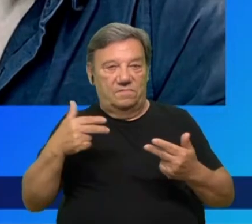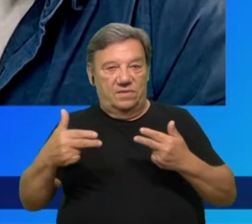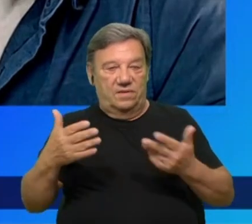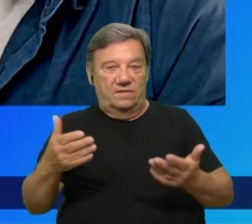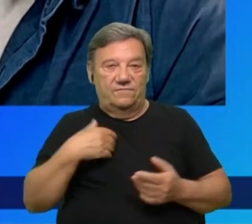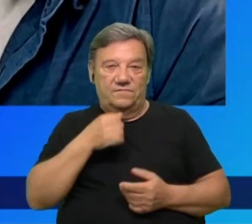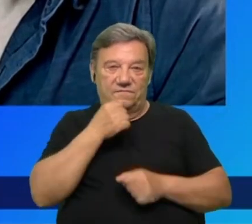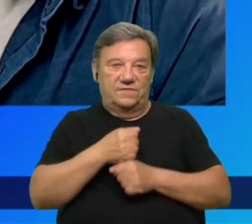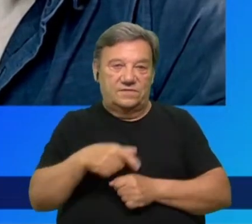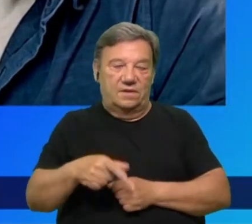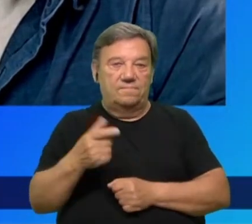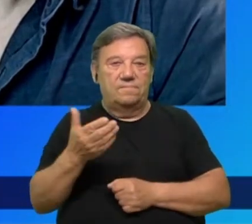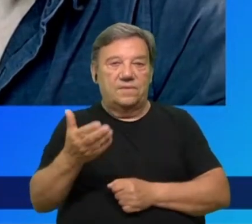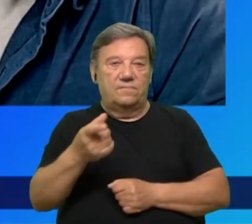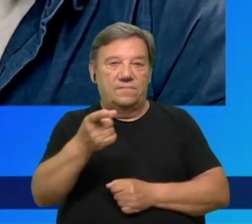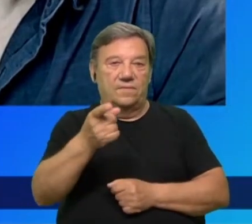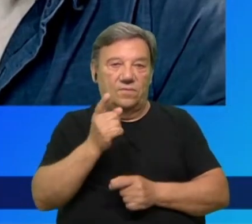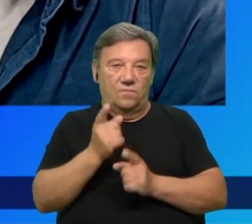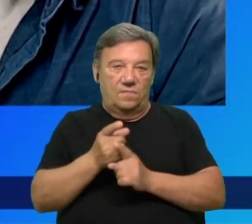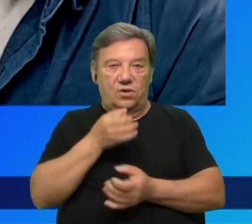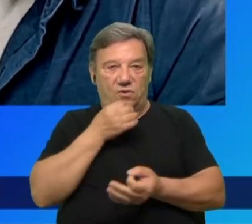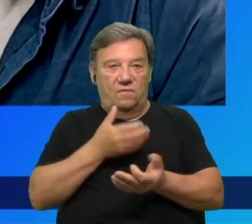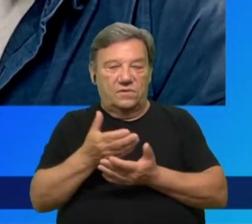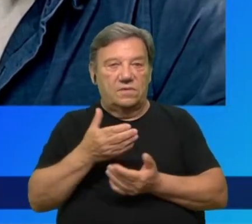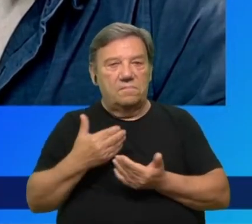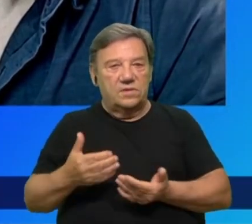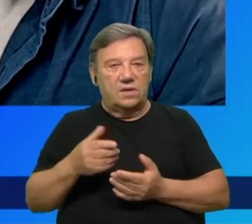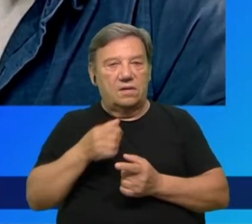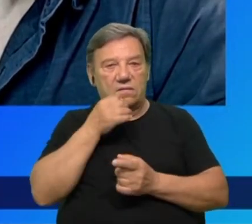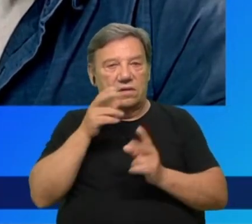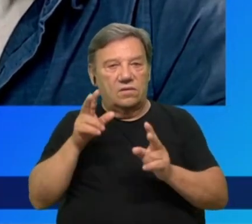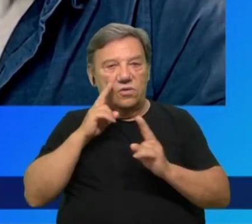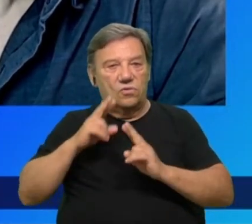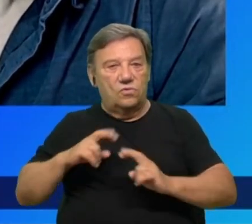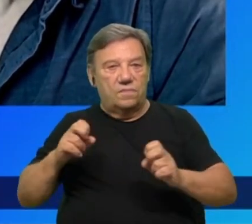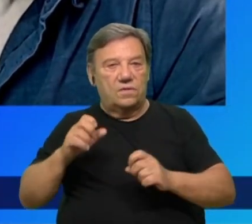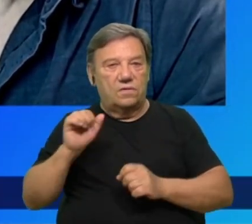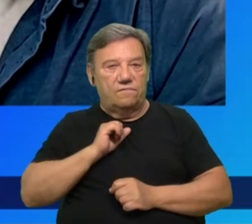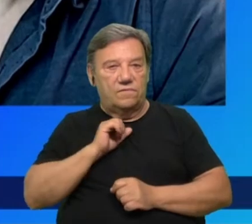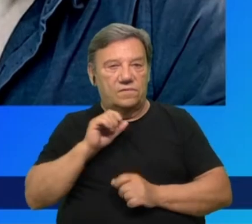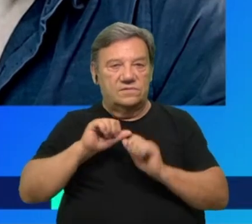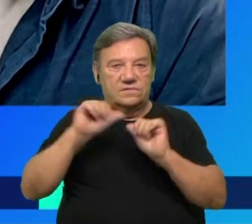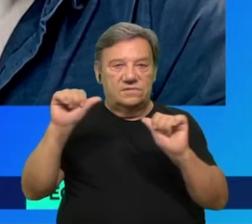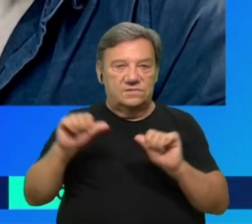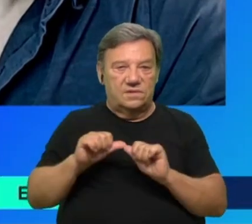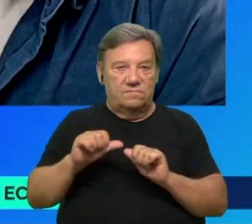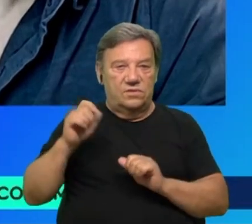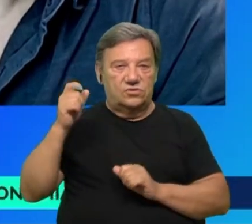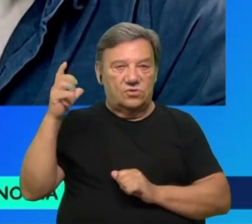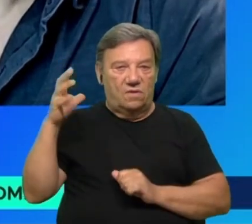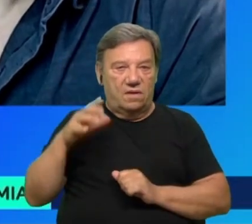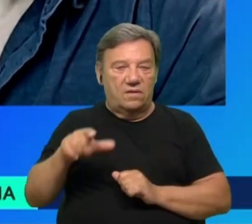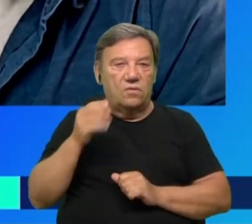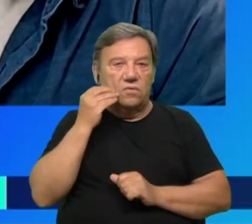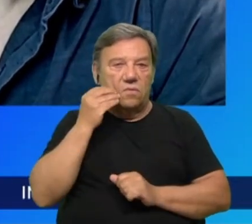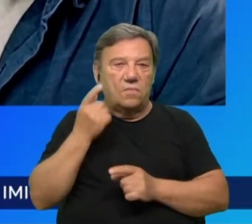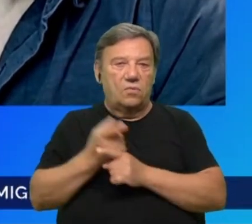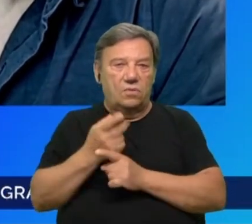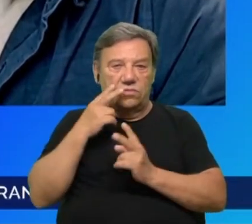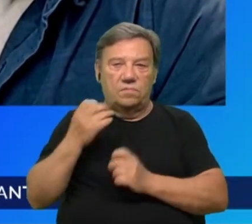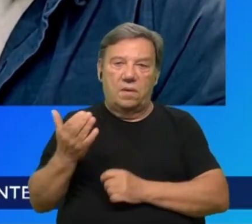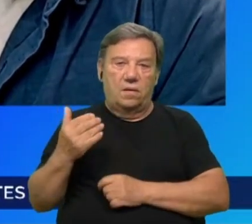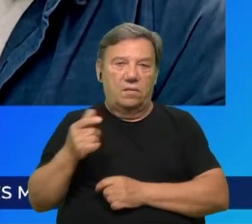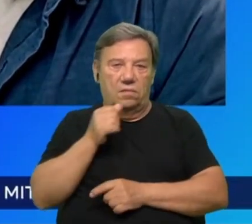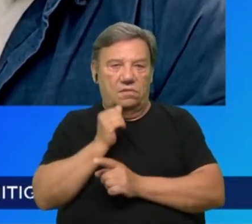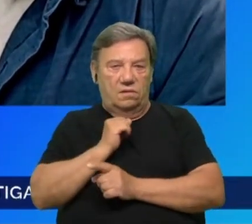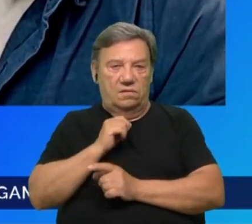videochamada. Vamos fazer aqui então uma conversa para já sobre descobertas sobre o nosso sistema solar. Como é que há coisas para descobrir